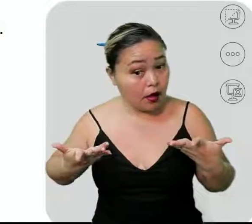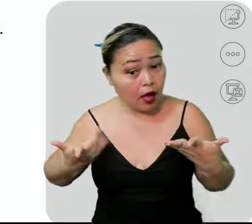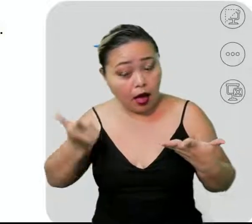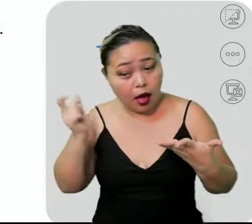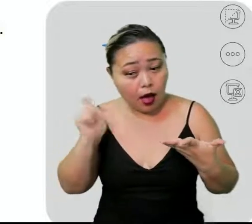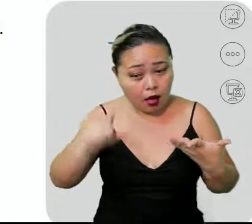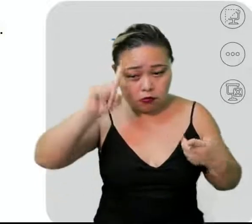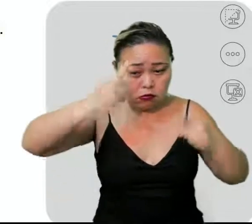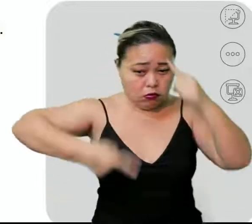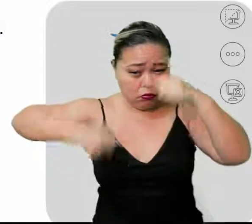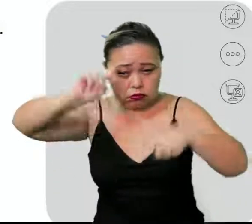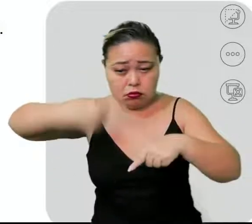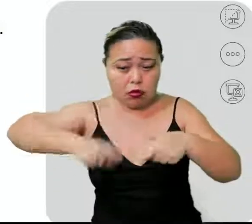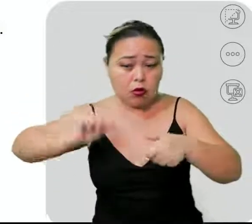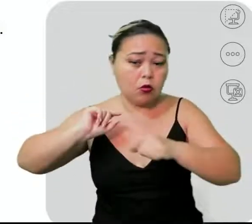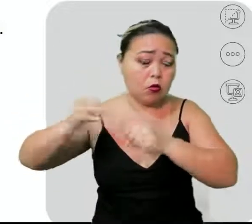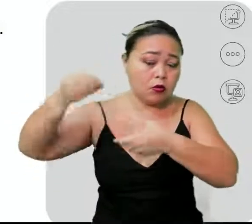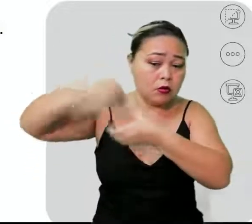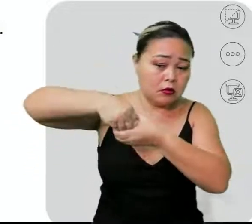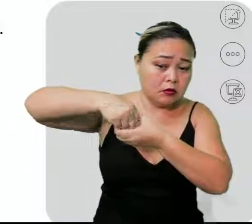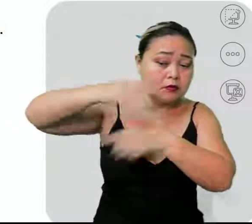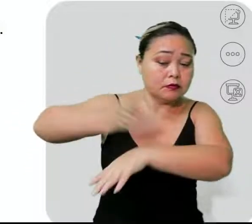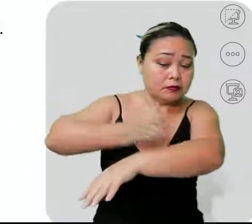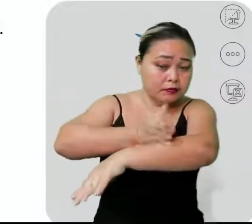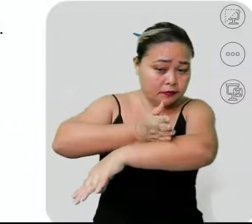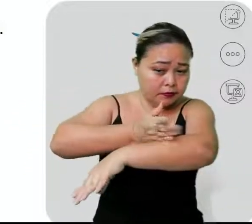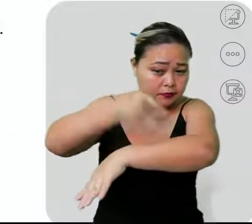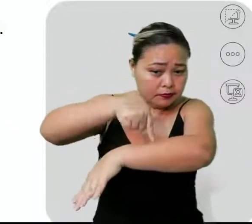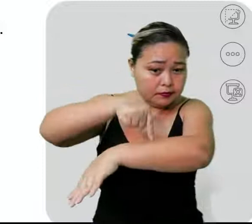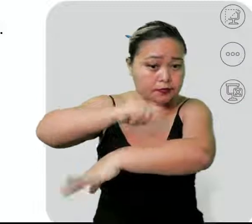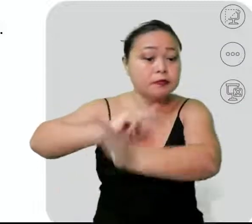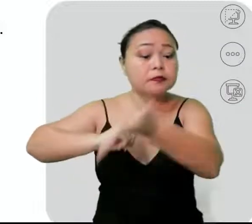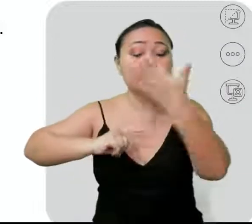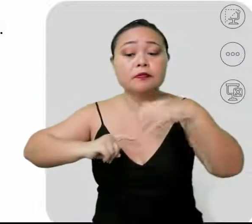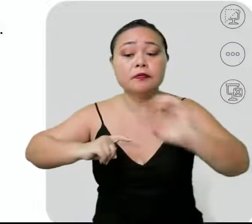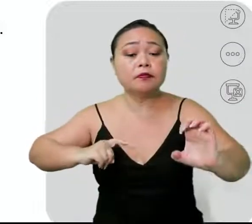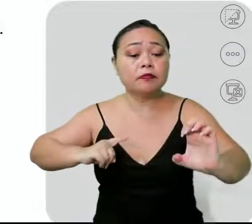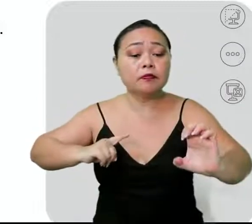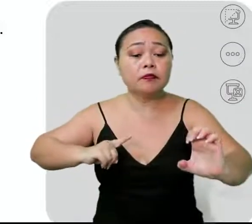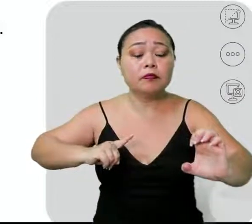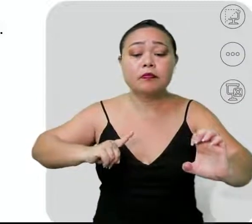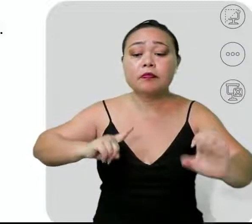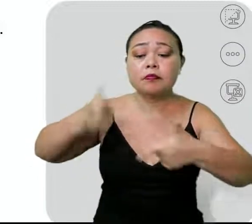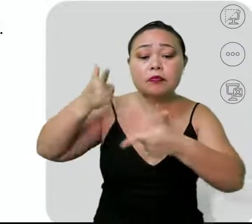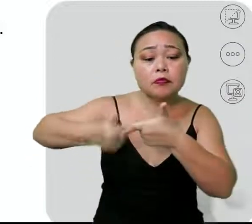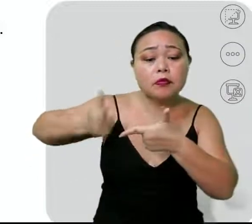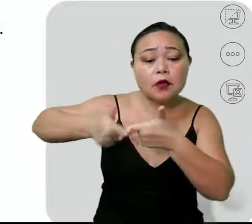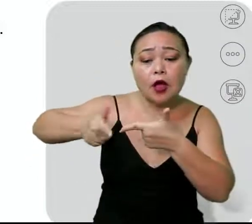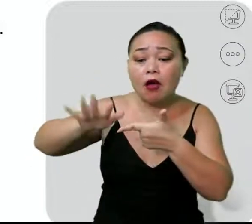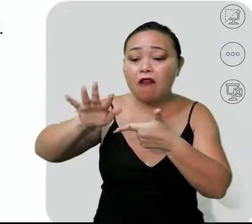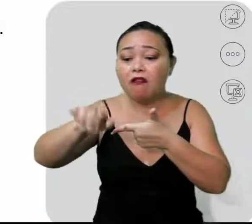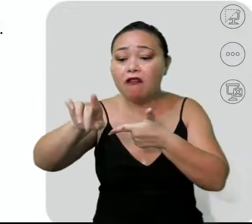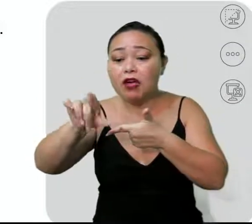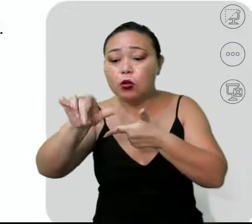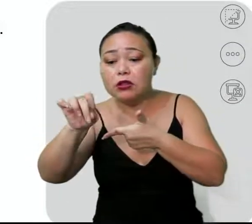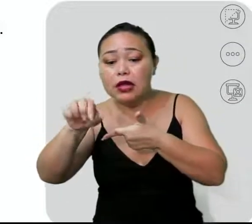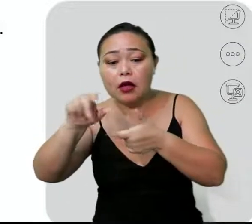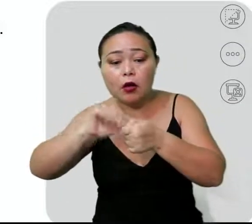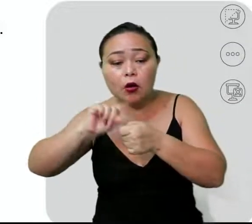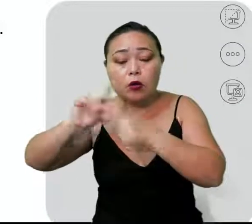começando aparecer a palavra absolutismo aí que está dentro da idade média ver para ir pela crise do feudalismo